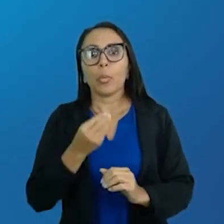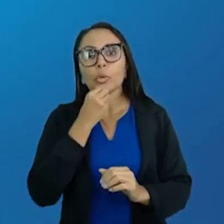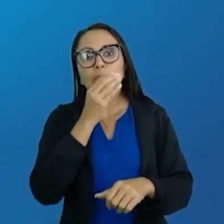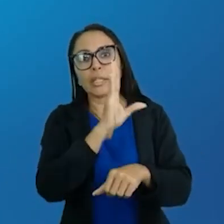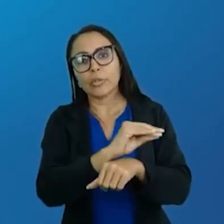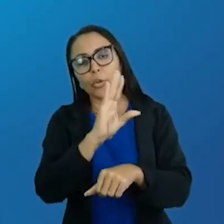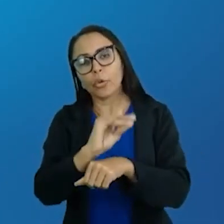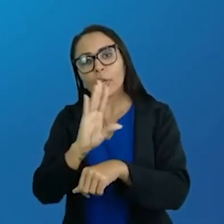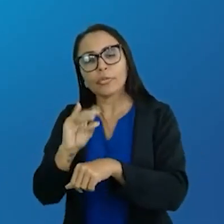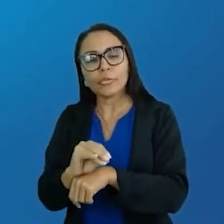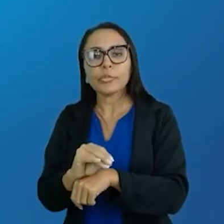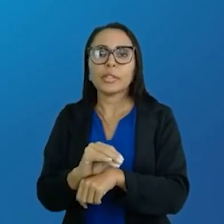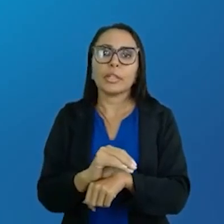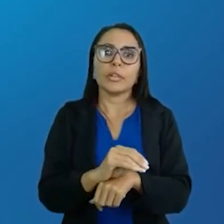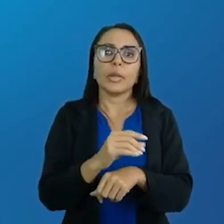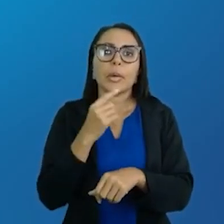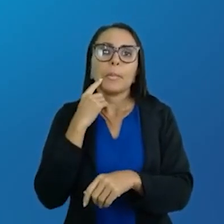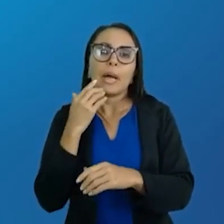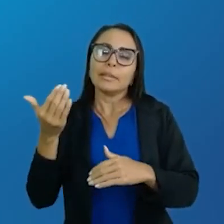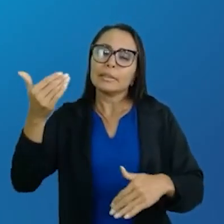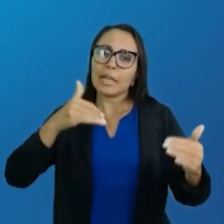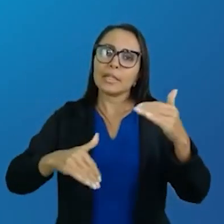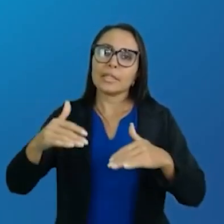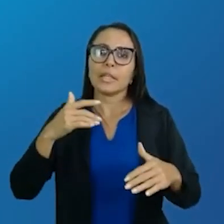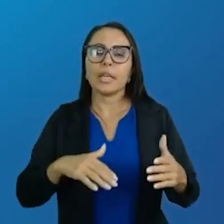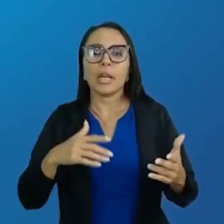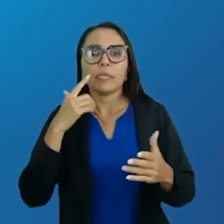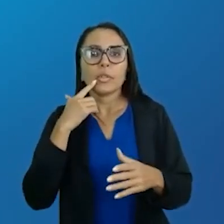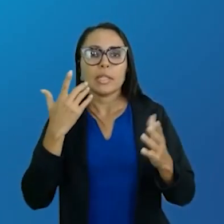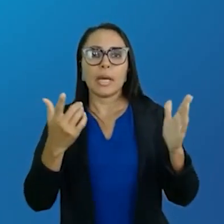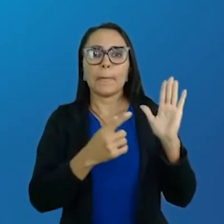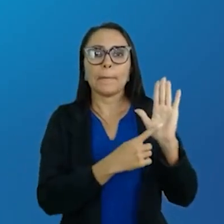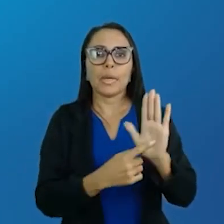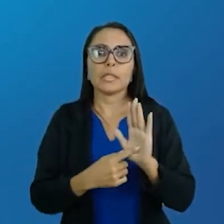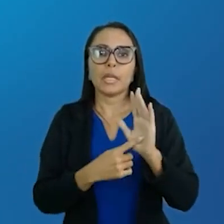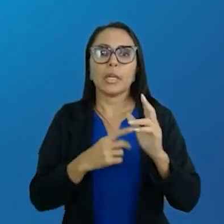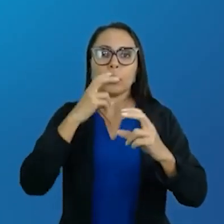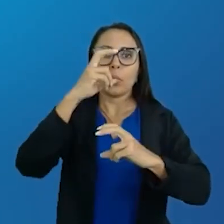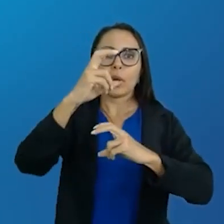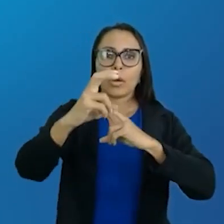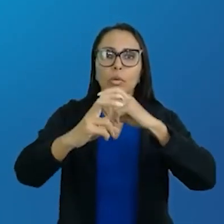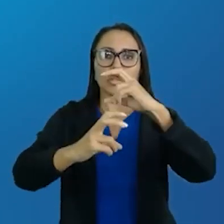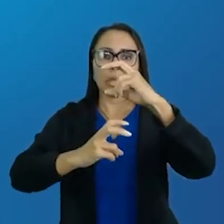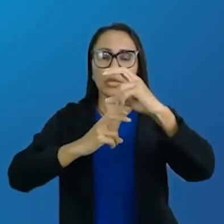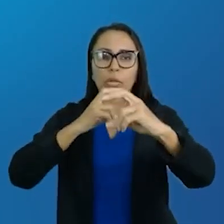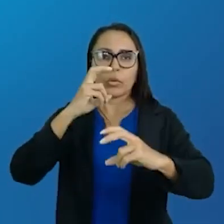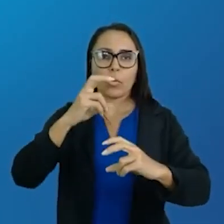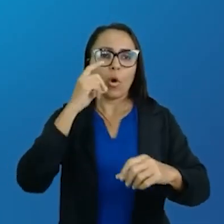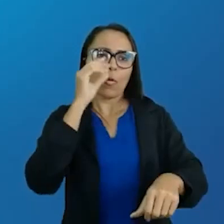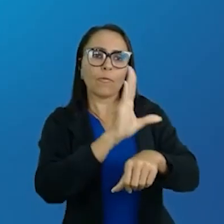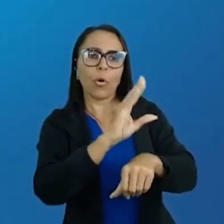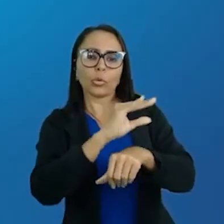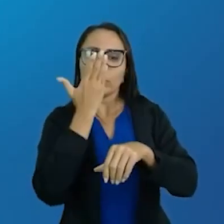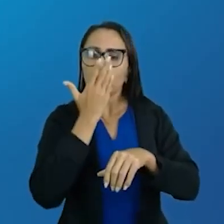fotografias, para trazer algo harmônico. Então, se você está apresentando um carrossel com fotos de crianças, mantenha a lógica de fotos de